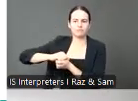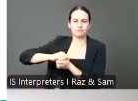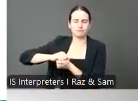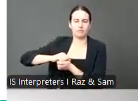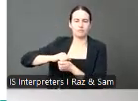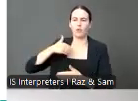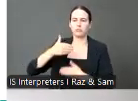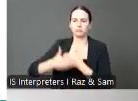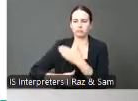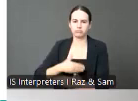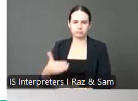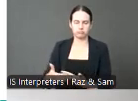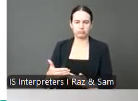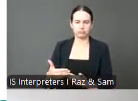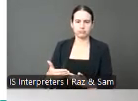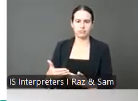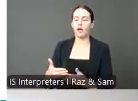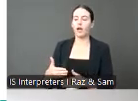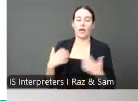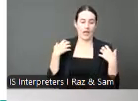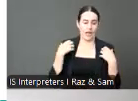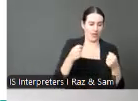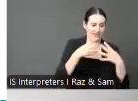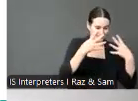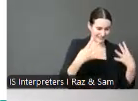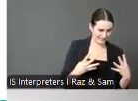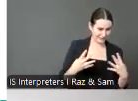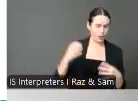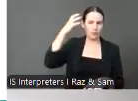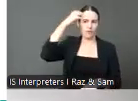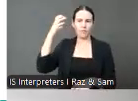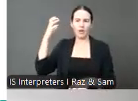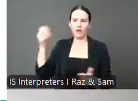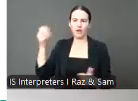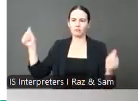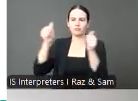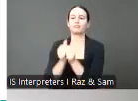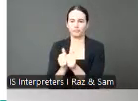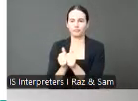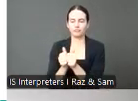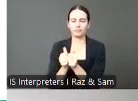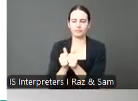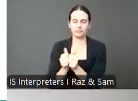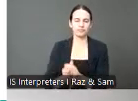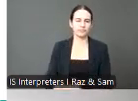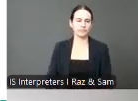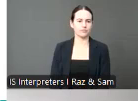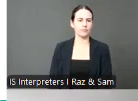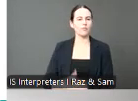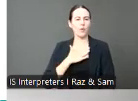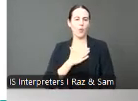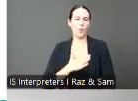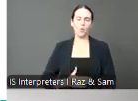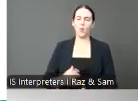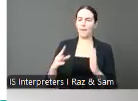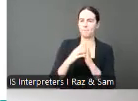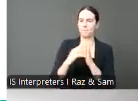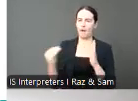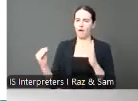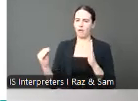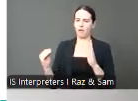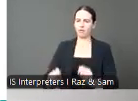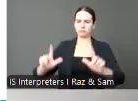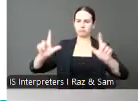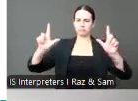pública para criar um programa preventivo como componente importantíssimo à